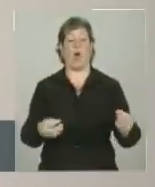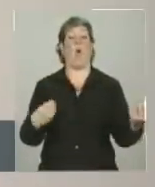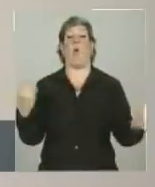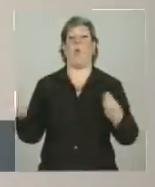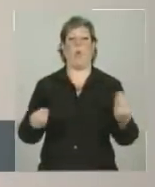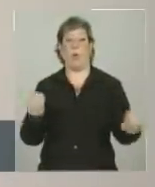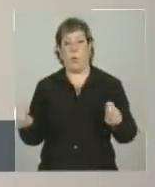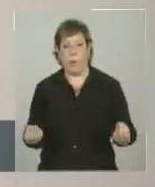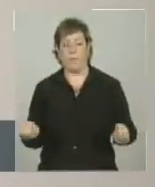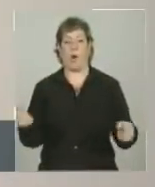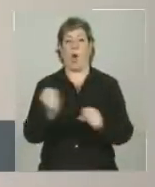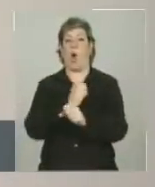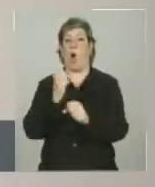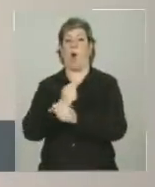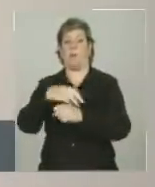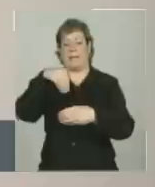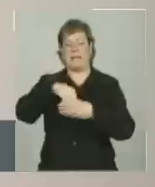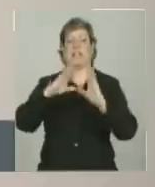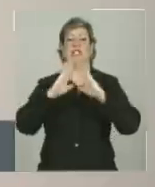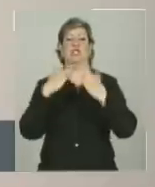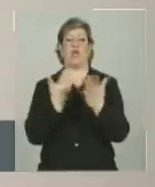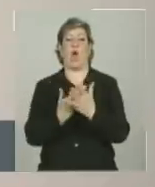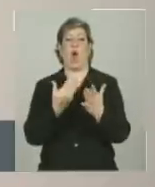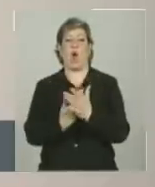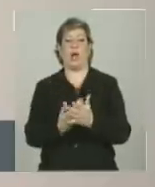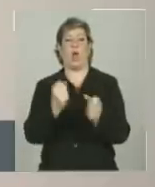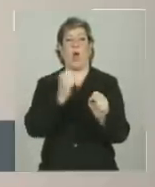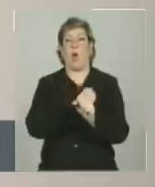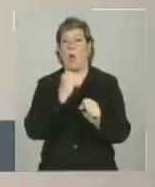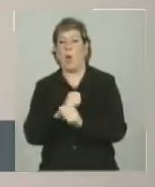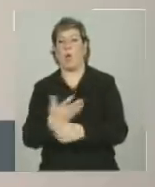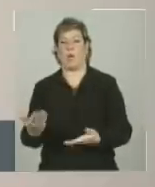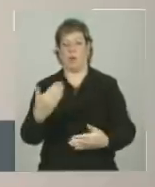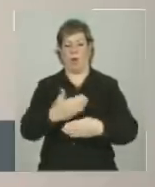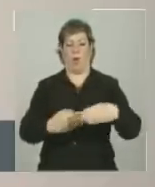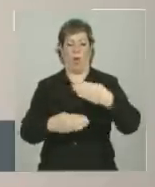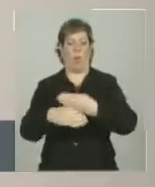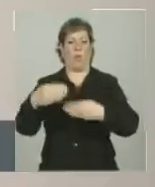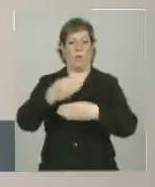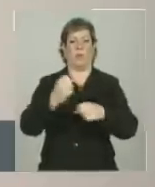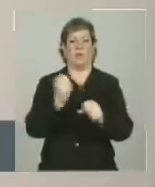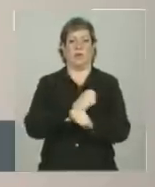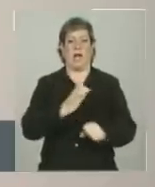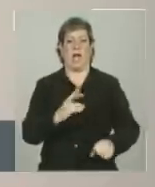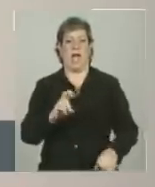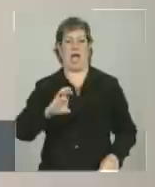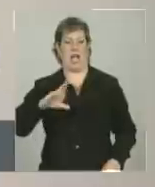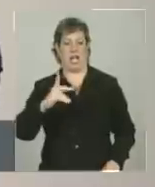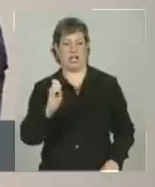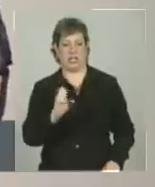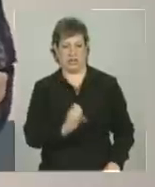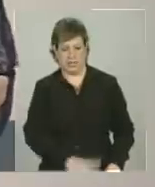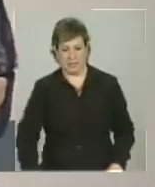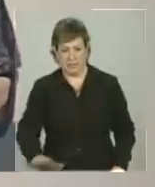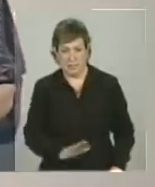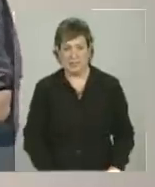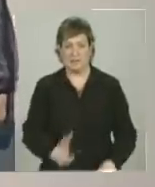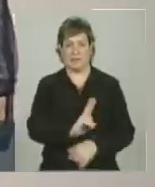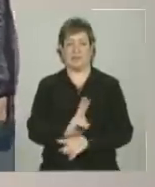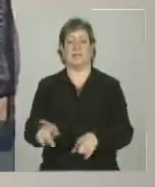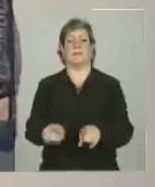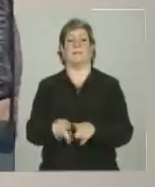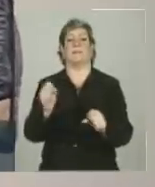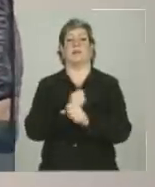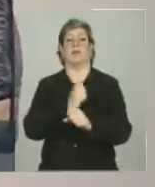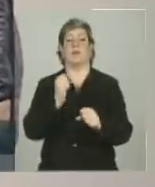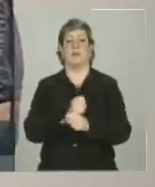andamento das obras nas escolas, na construção de creches, na construção e na cobertura